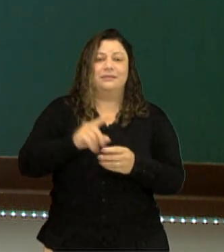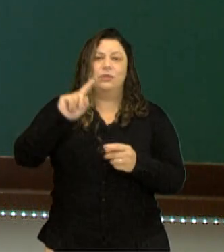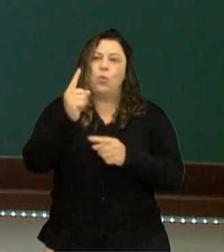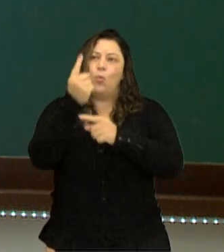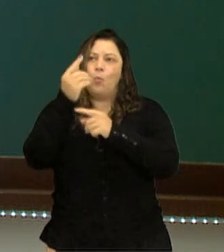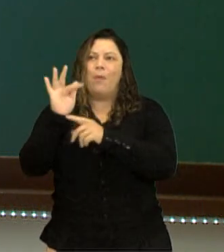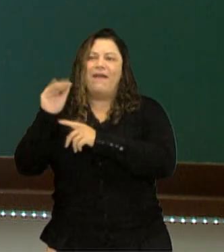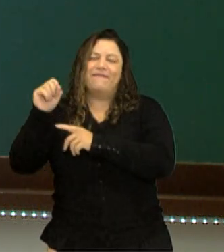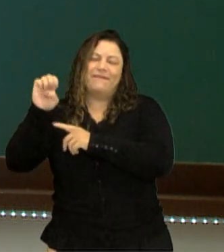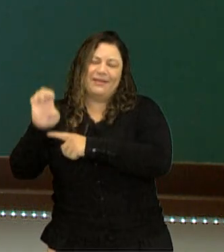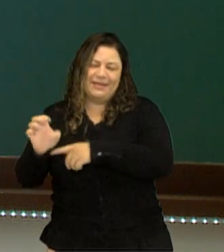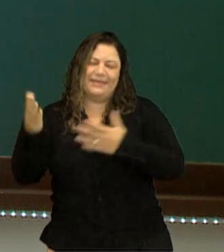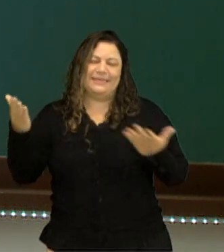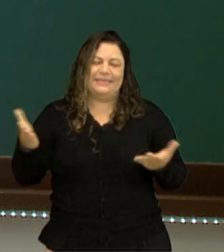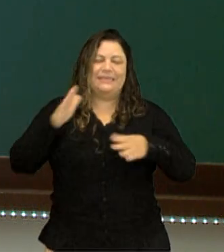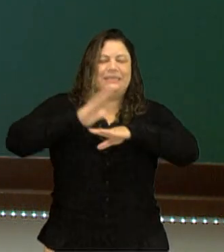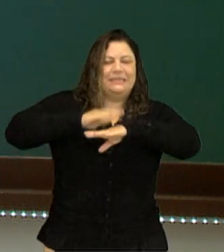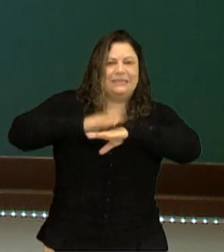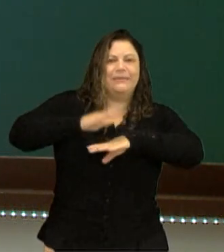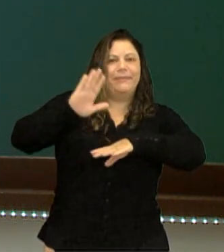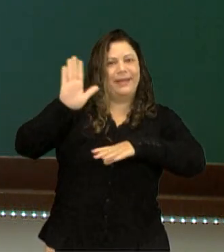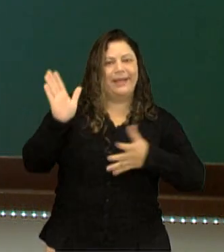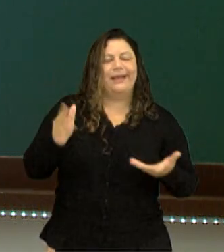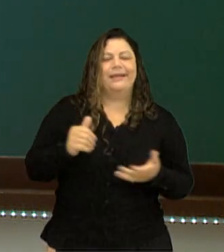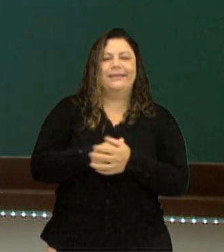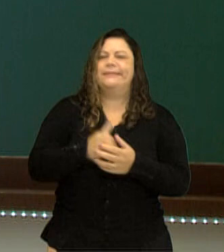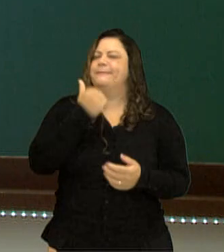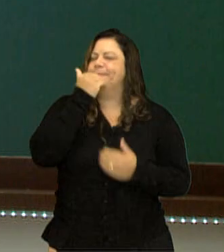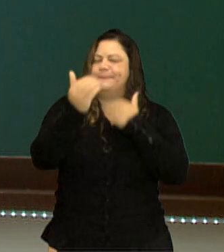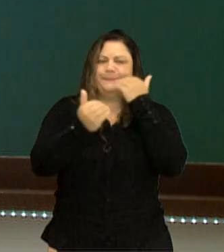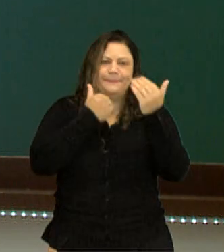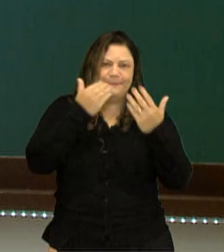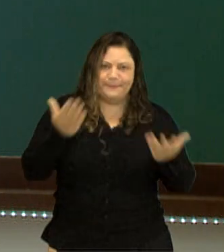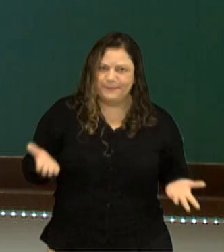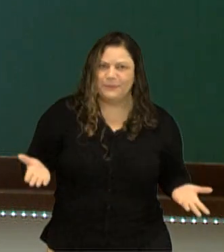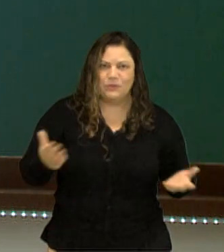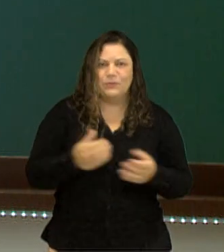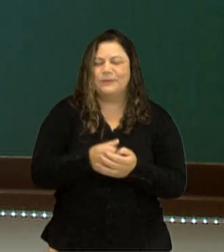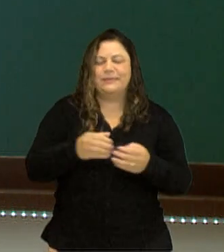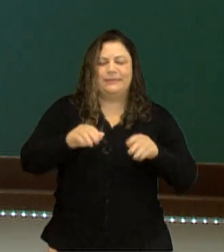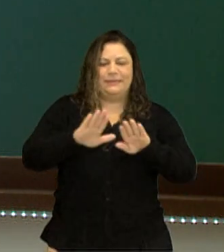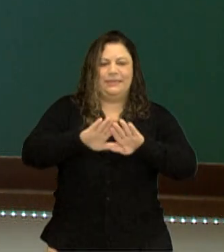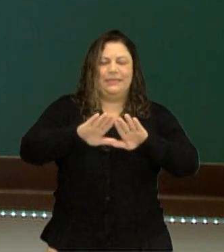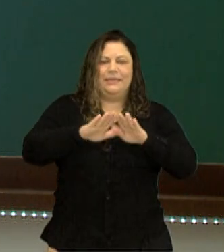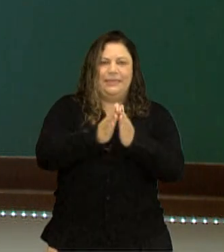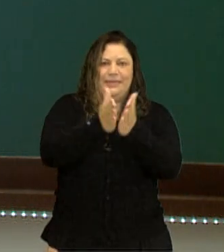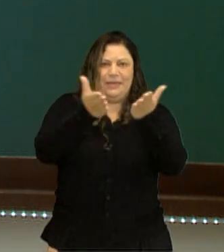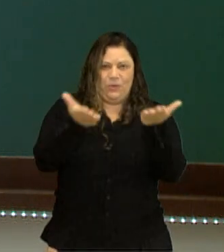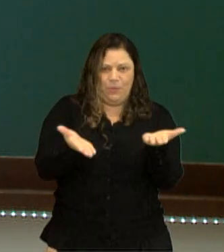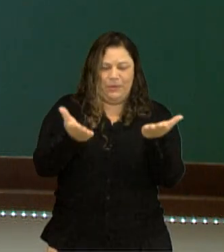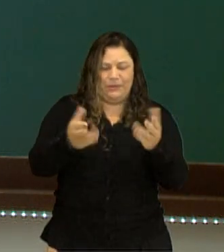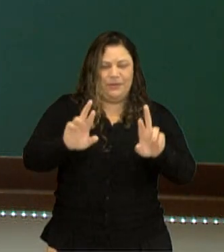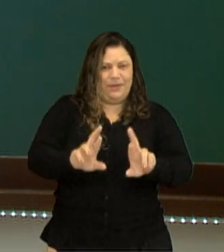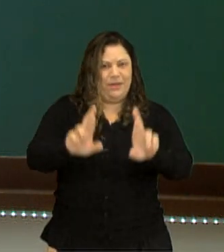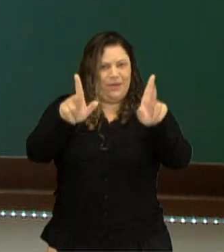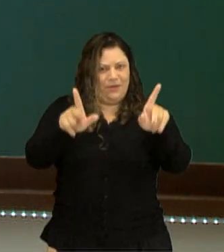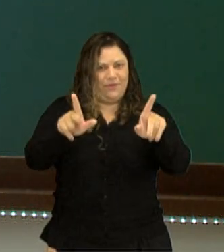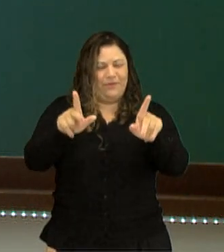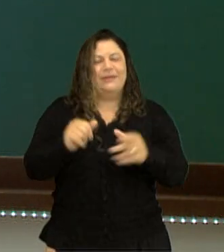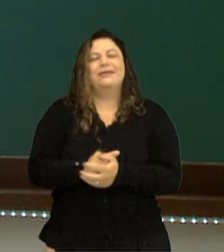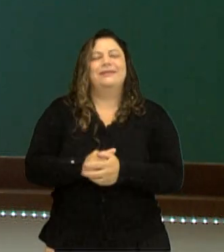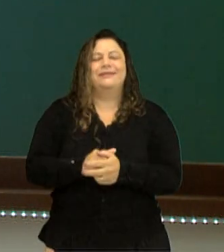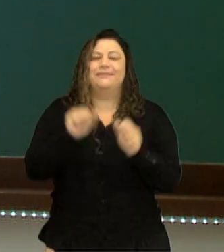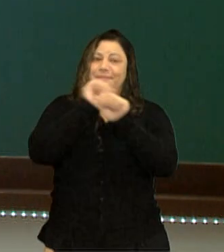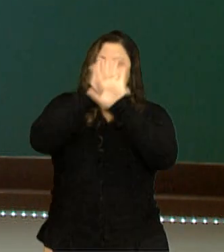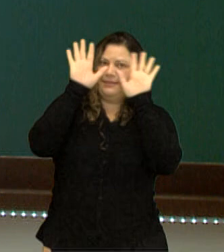uma face, a gente não consegue conter essa face inteira em um plano. Essa é a diferença básica. Tranquilo?